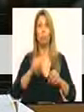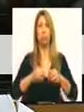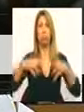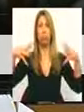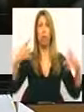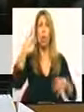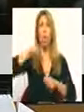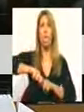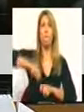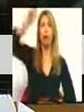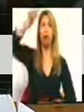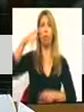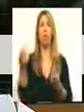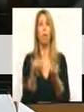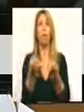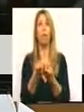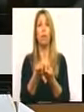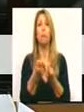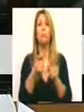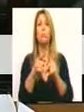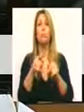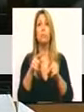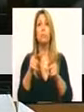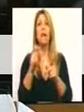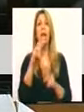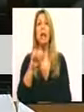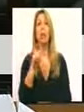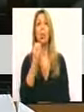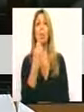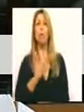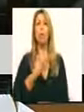ao açude de Abrantes, e que,